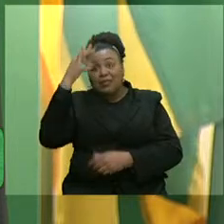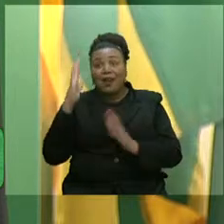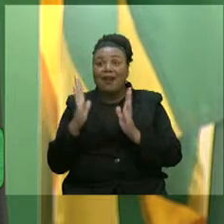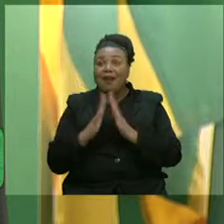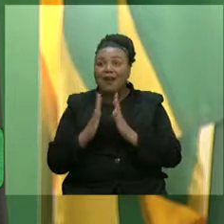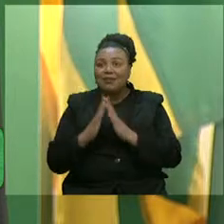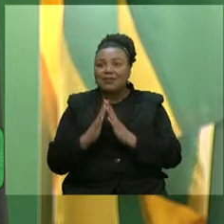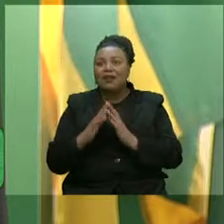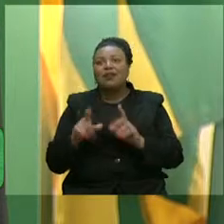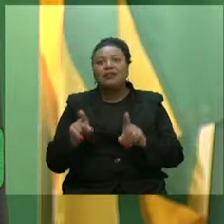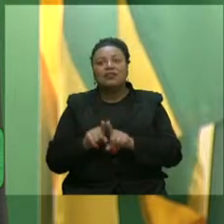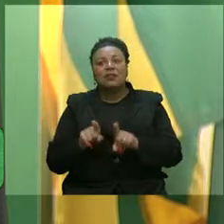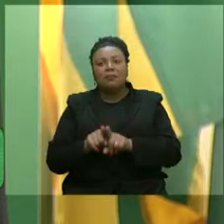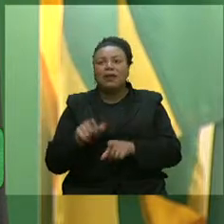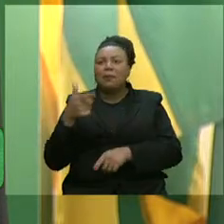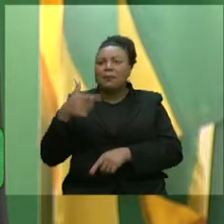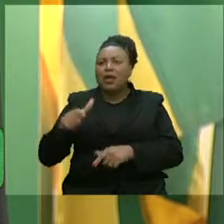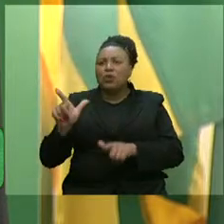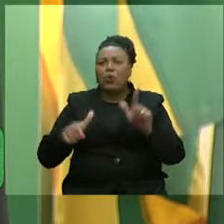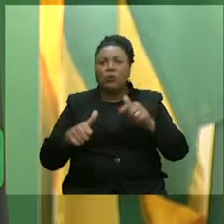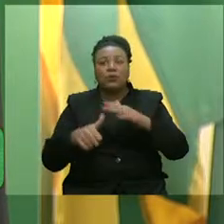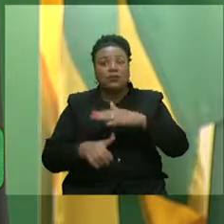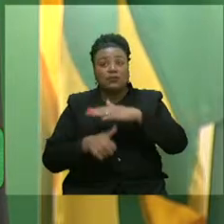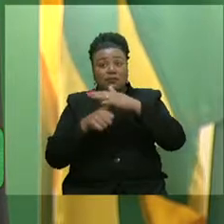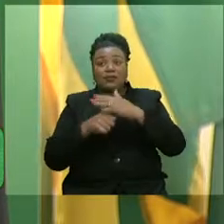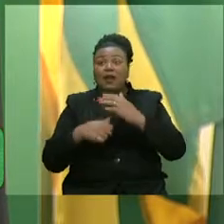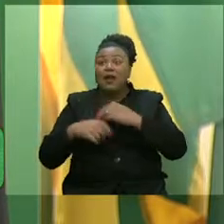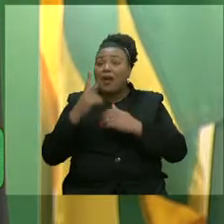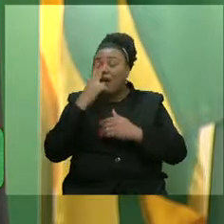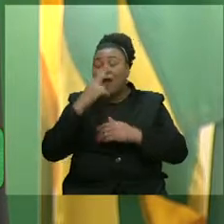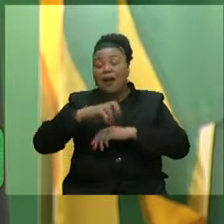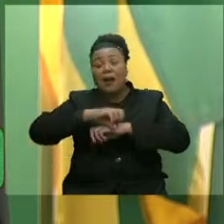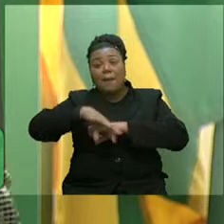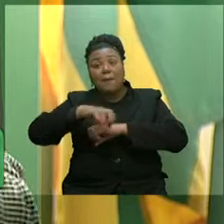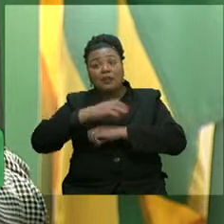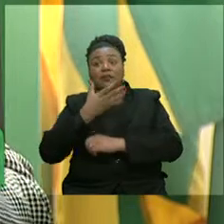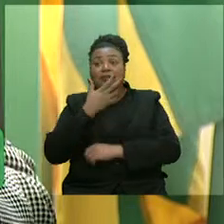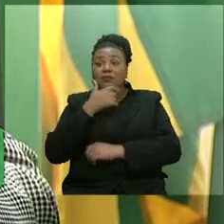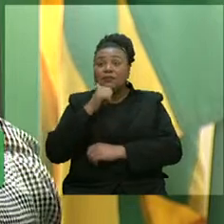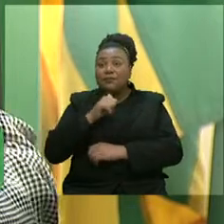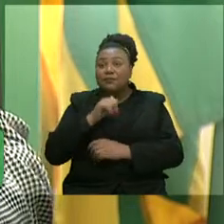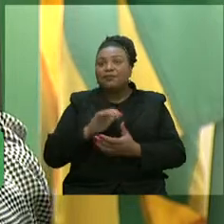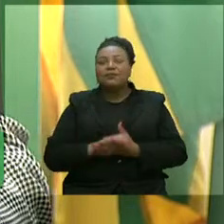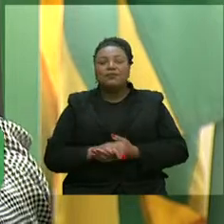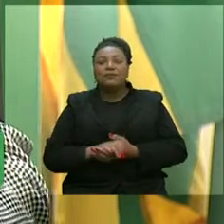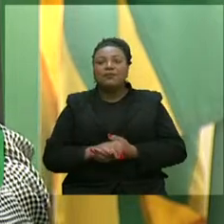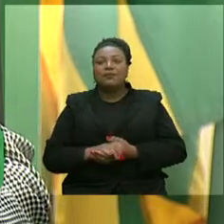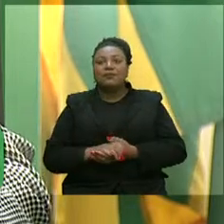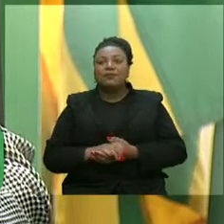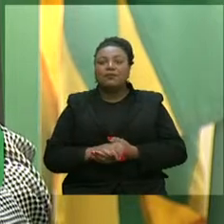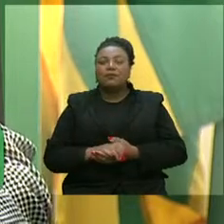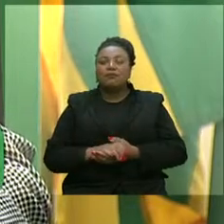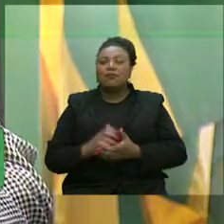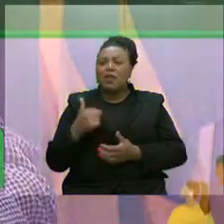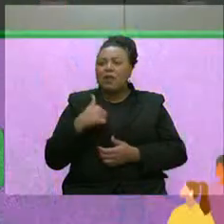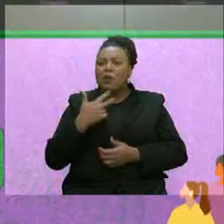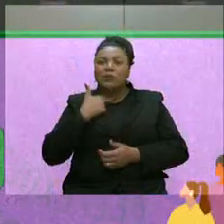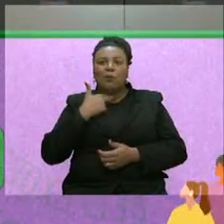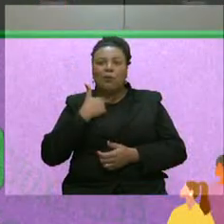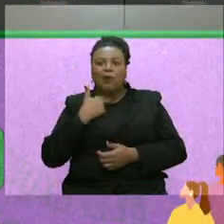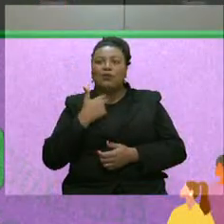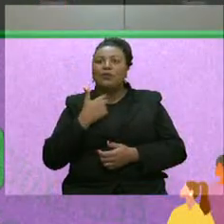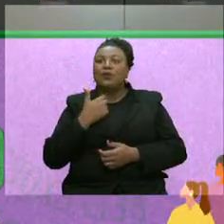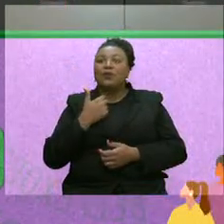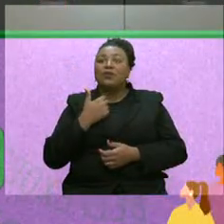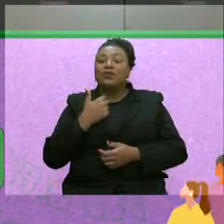Casas, e demais autoridades, a imprensa, senhoras e senhores. Eu não posso